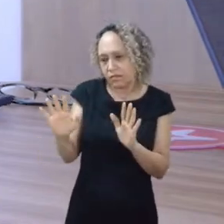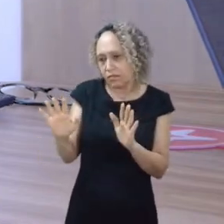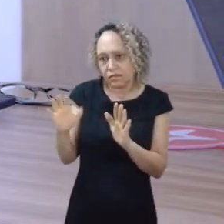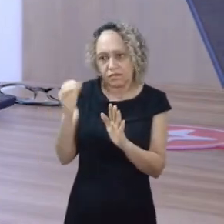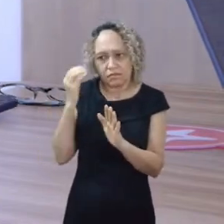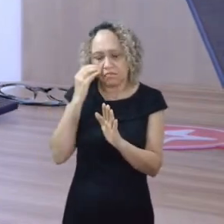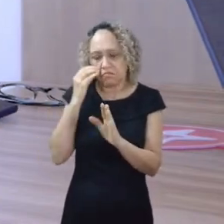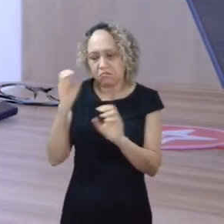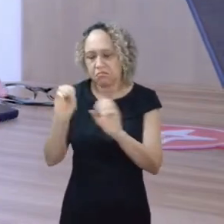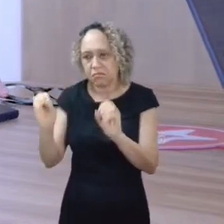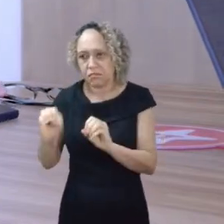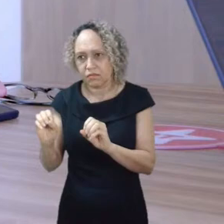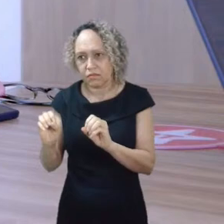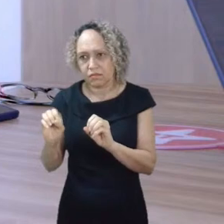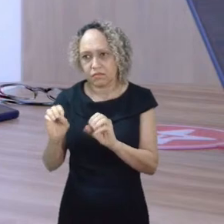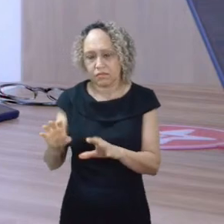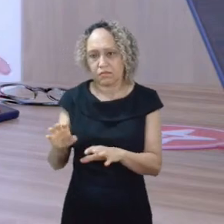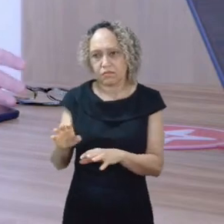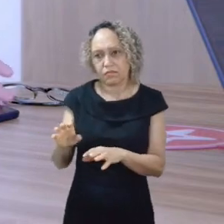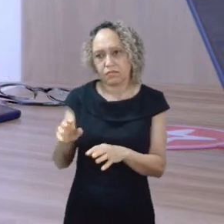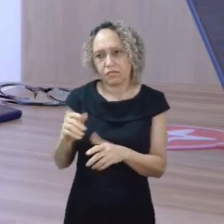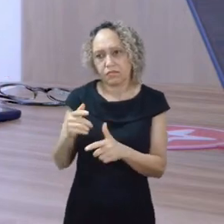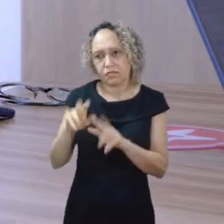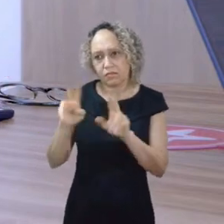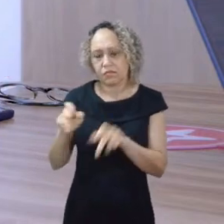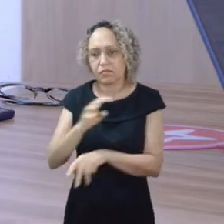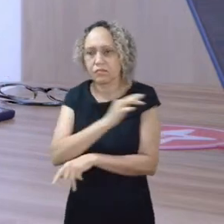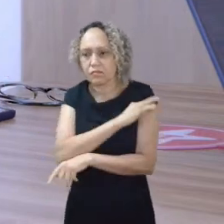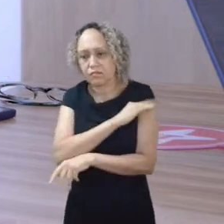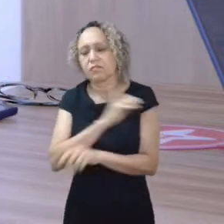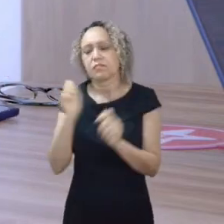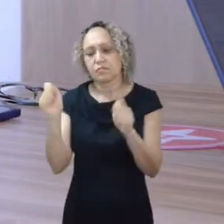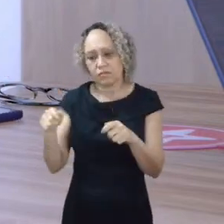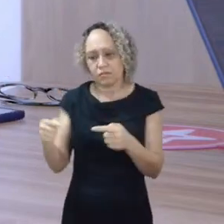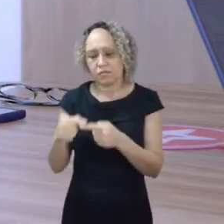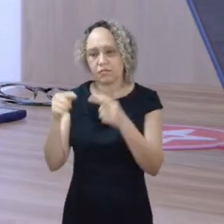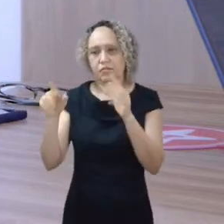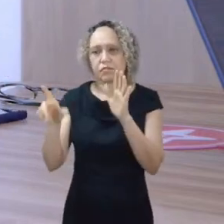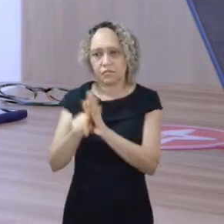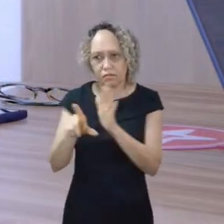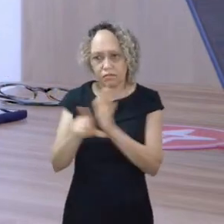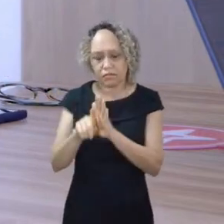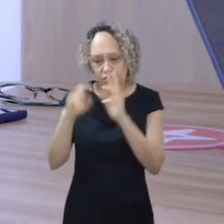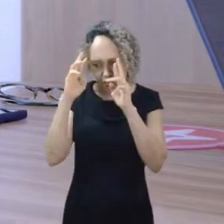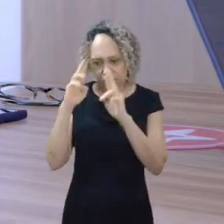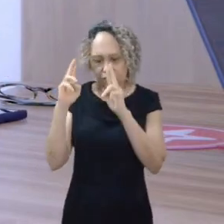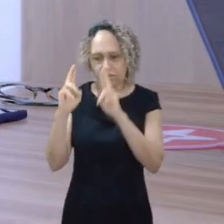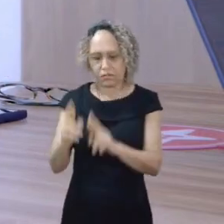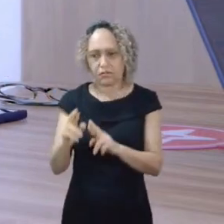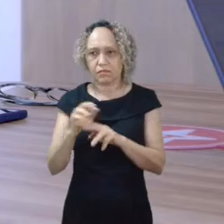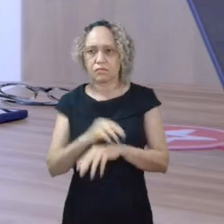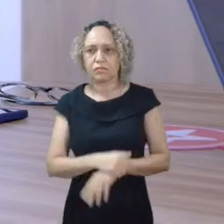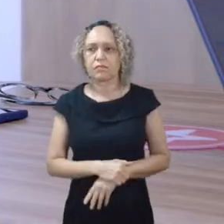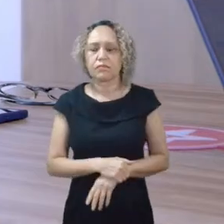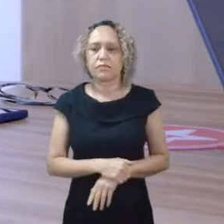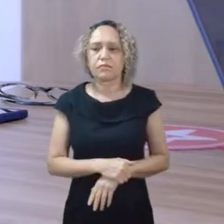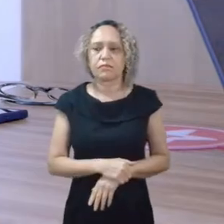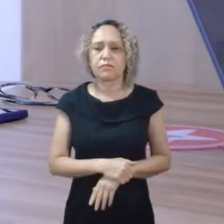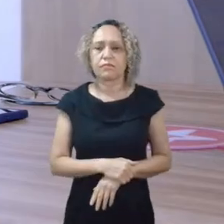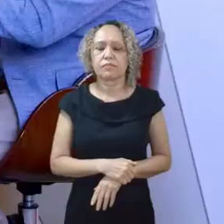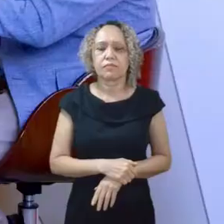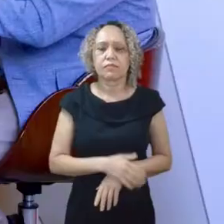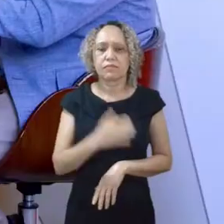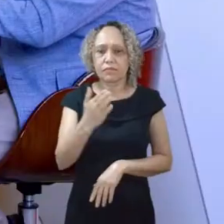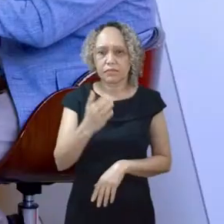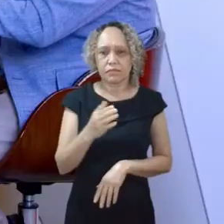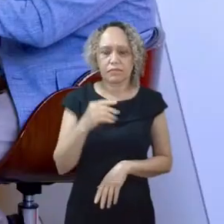uma questão técnica? Mas é o texto legal. Então, enquanto a lei for essa, a lei tem que ser respeitada. Ok, Dr. Marcelo Schmitt, muito